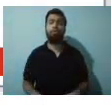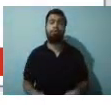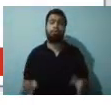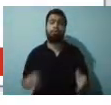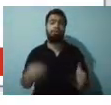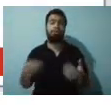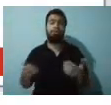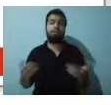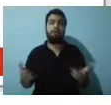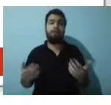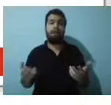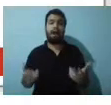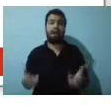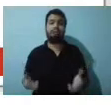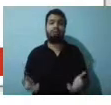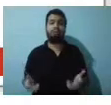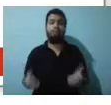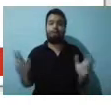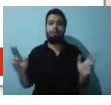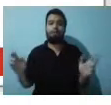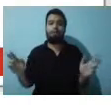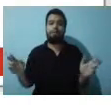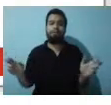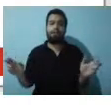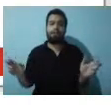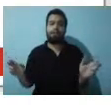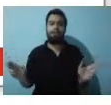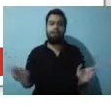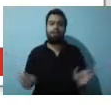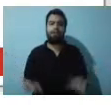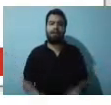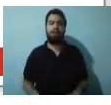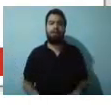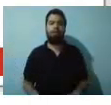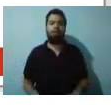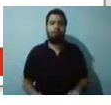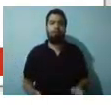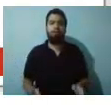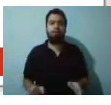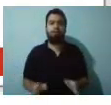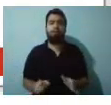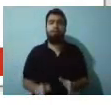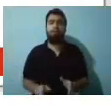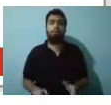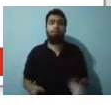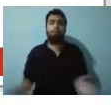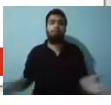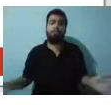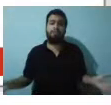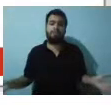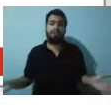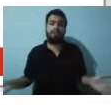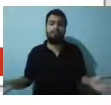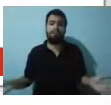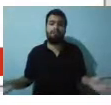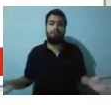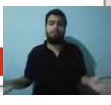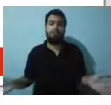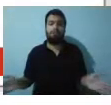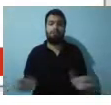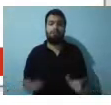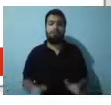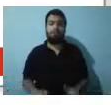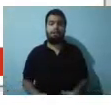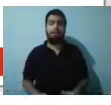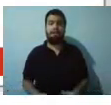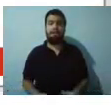democráticos porque não tinha mais razão de combater um inimigo, né, interno, o comunismo, né? Porque o socialismo estava enfraquecendo,